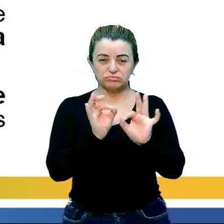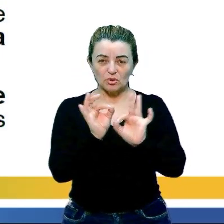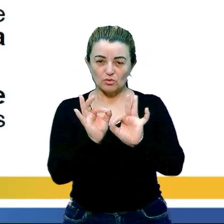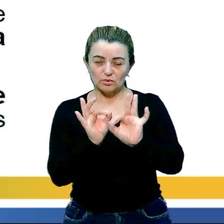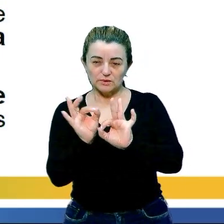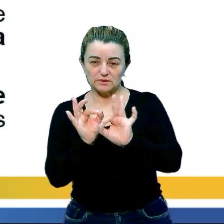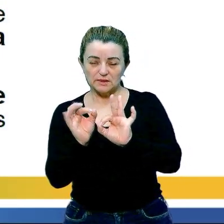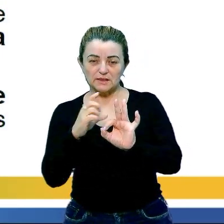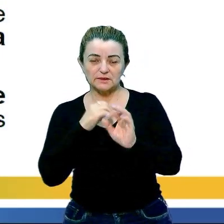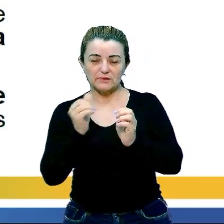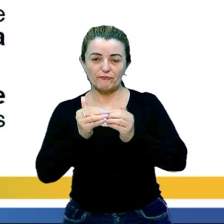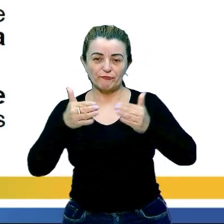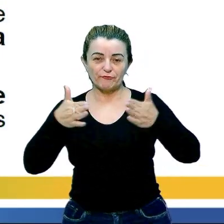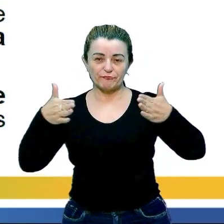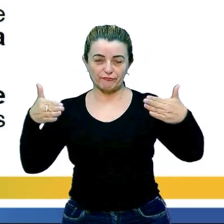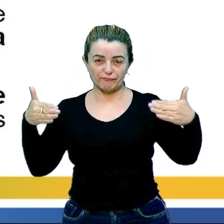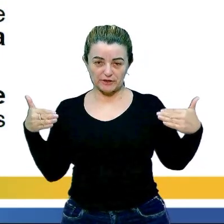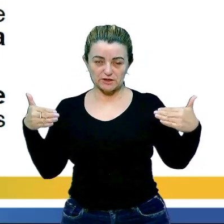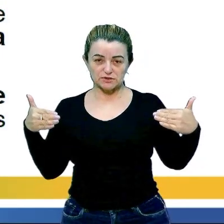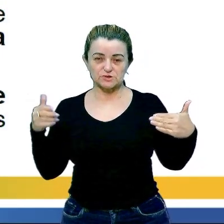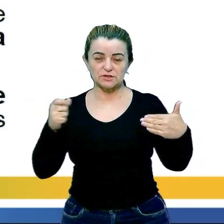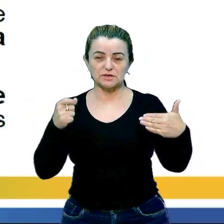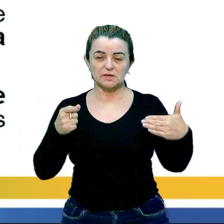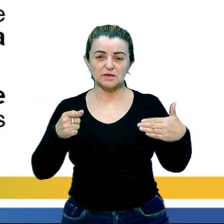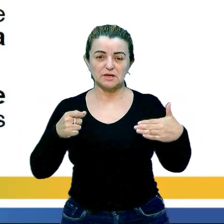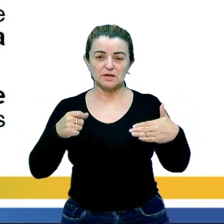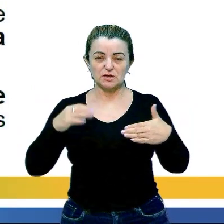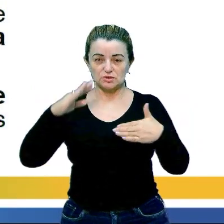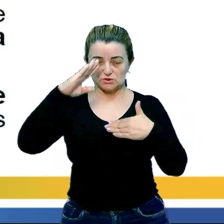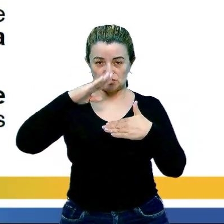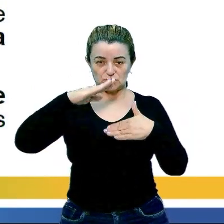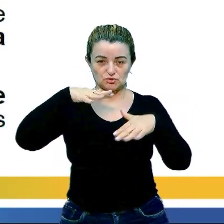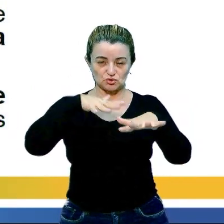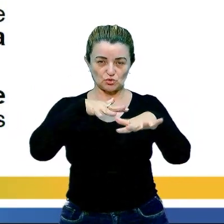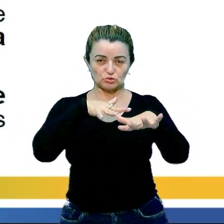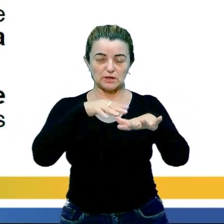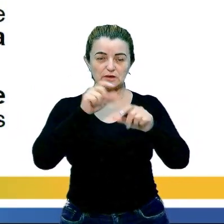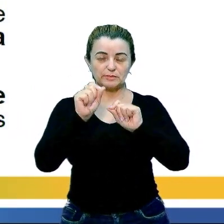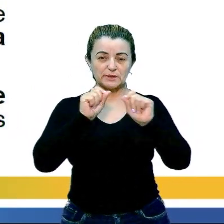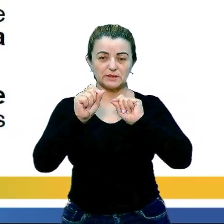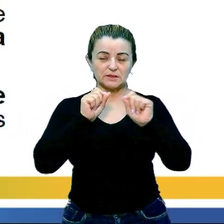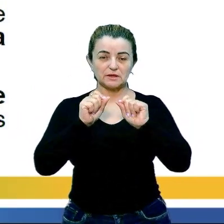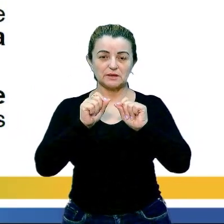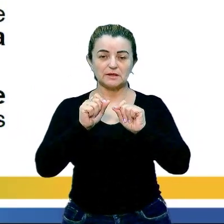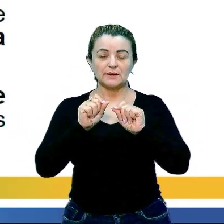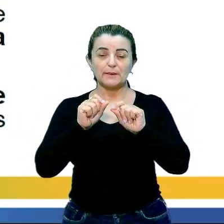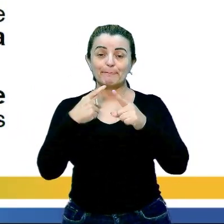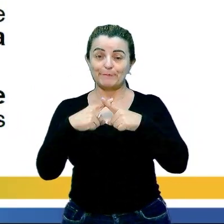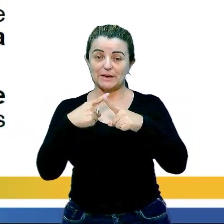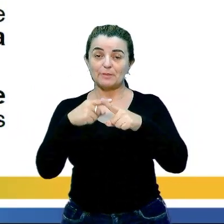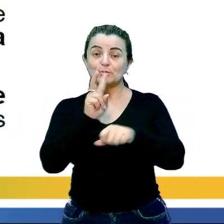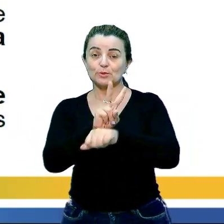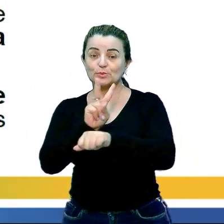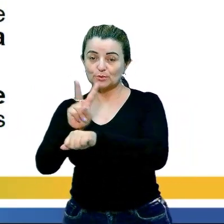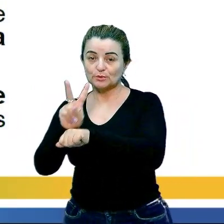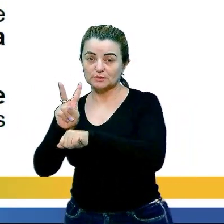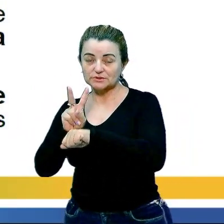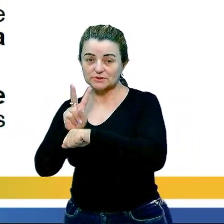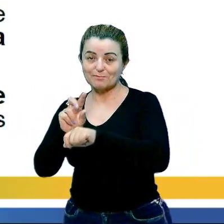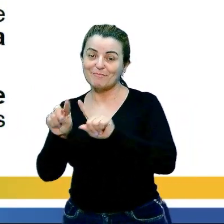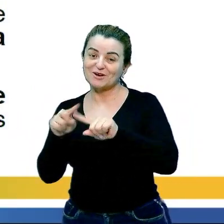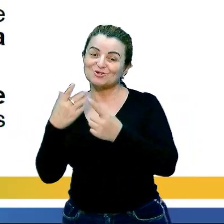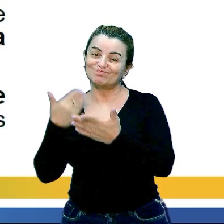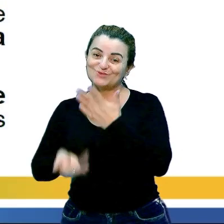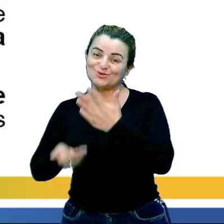de batalha para conquistar o território norte da África que eles já haviam perdido, né, para alguns povos